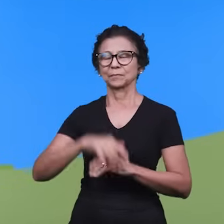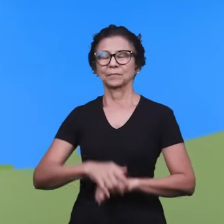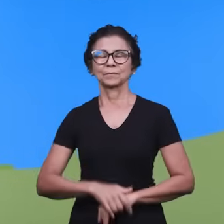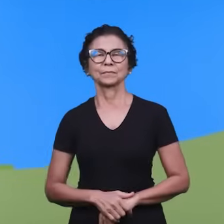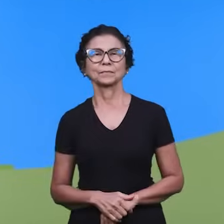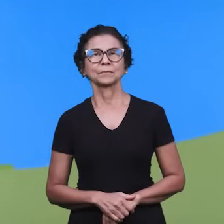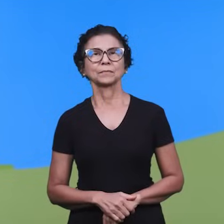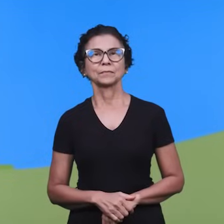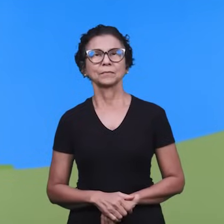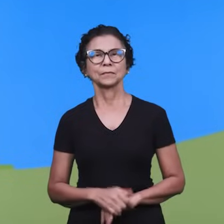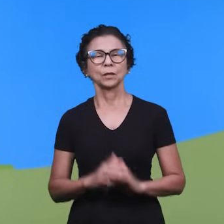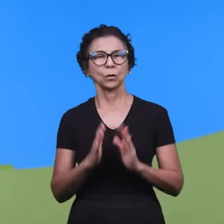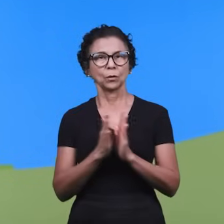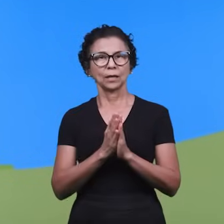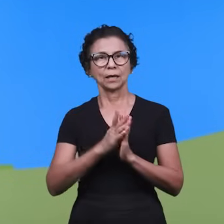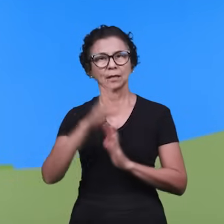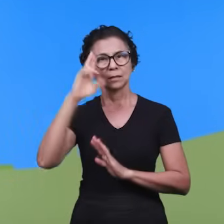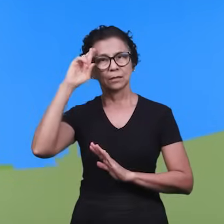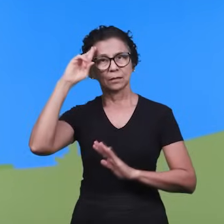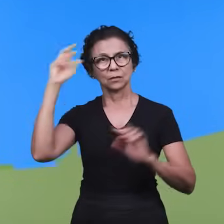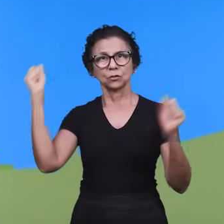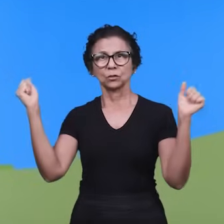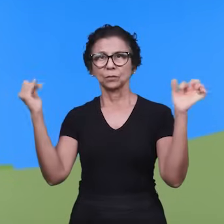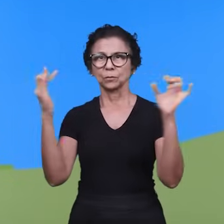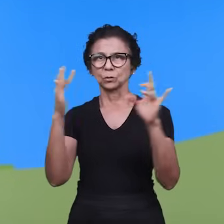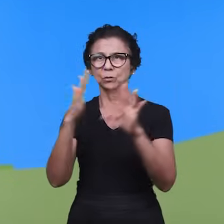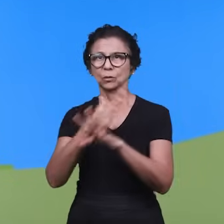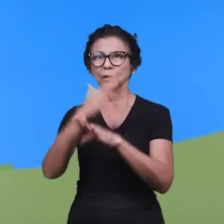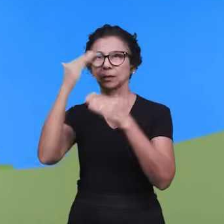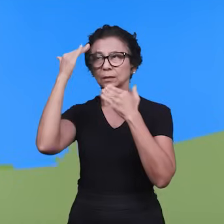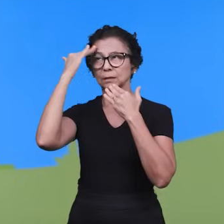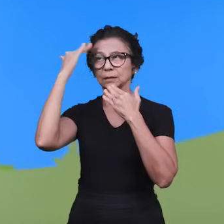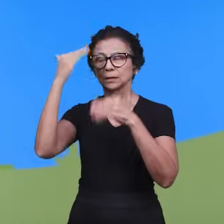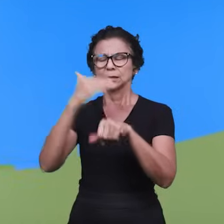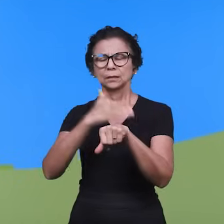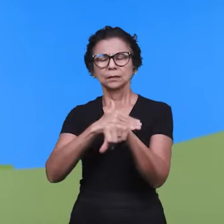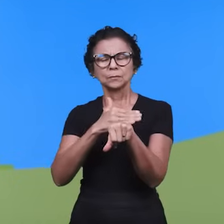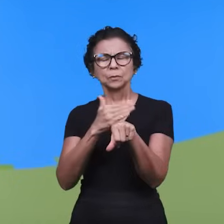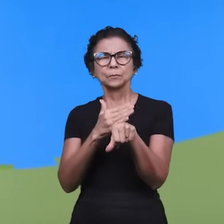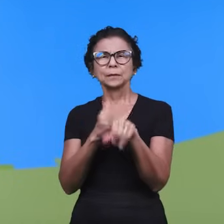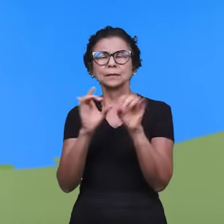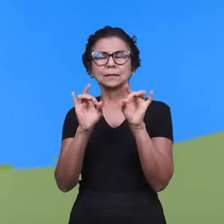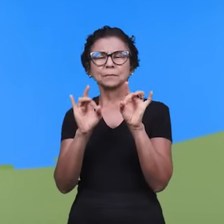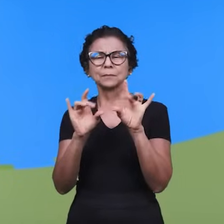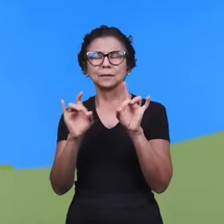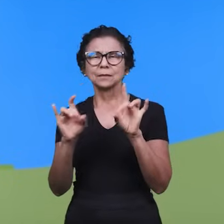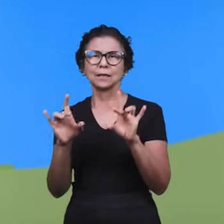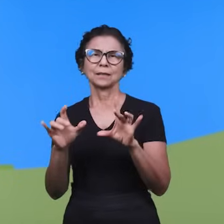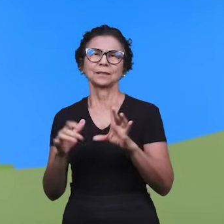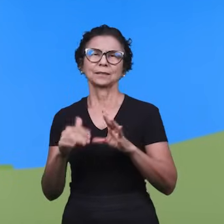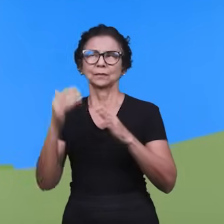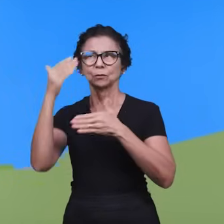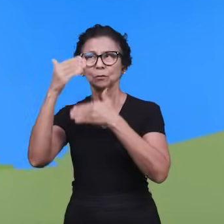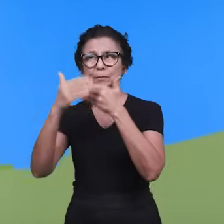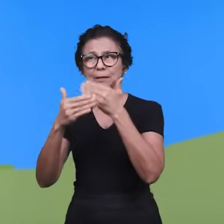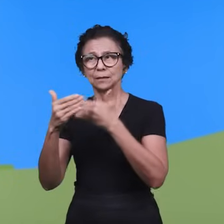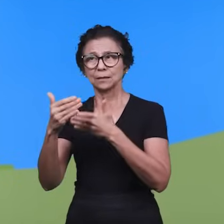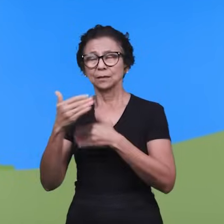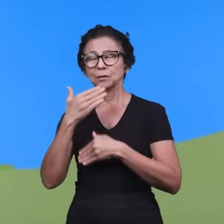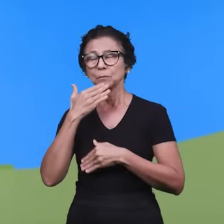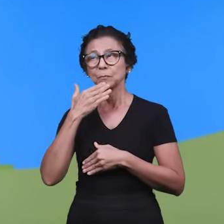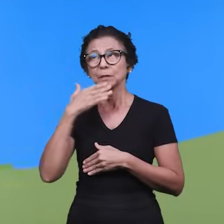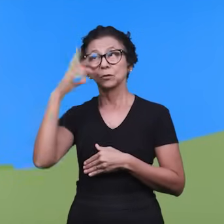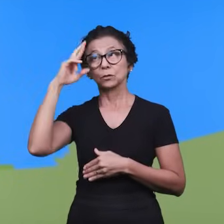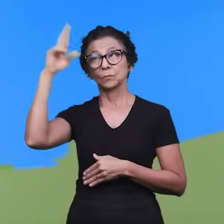nesse encerramento. Nós a Ti glorificamos, Senhor, por esses momentos preciosos na tua